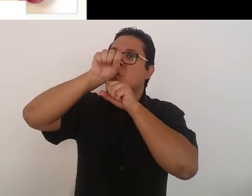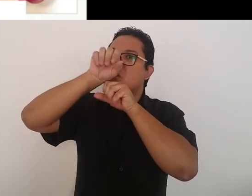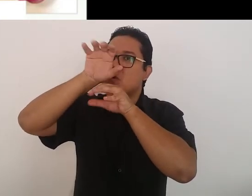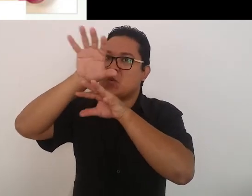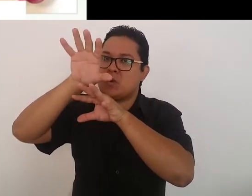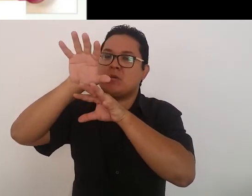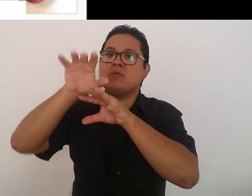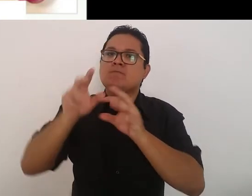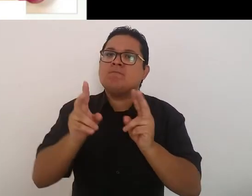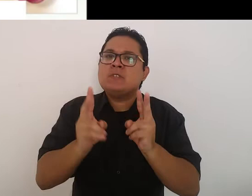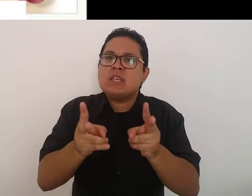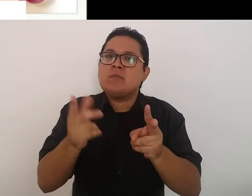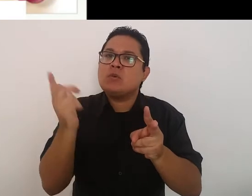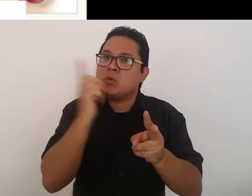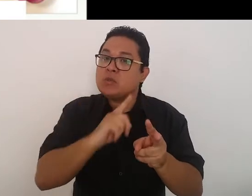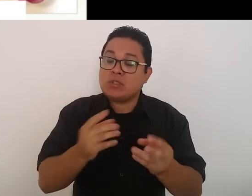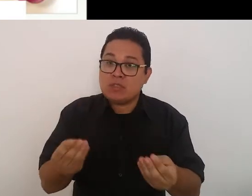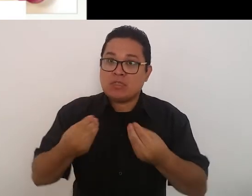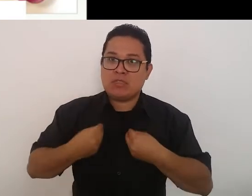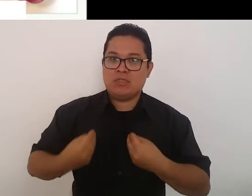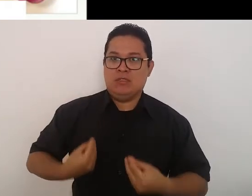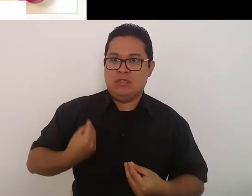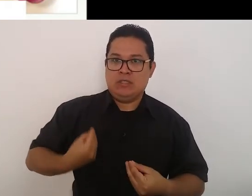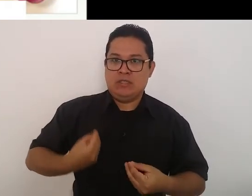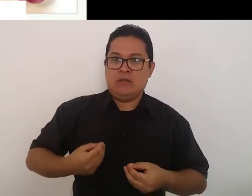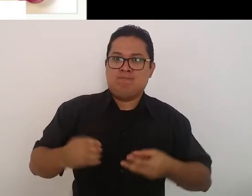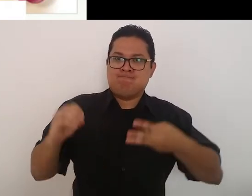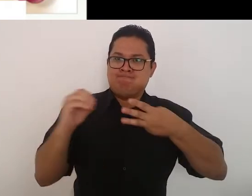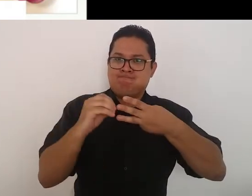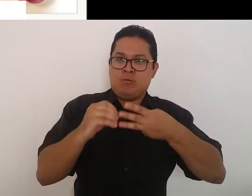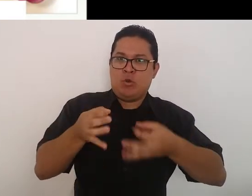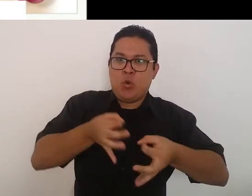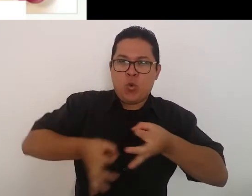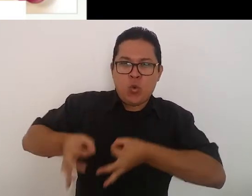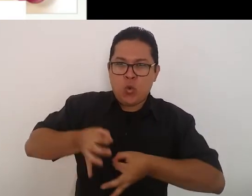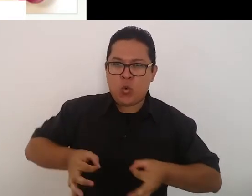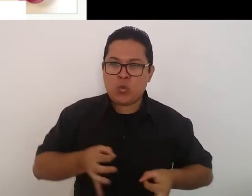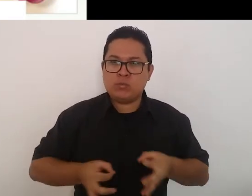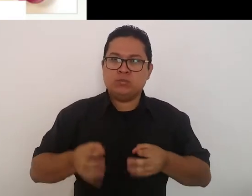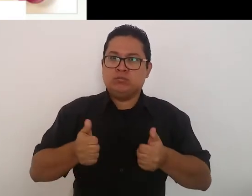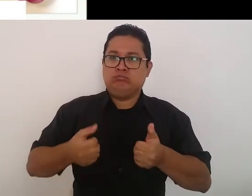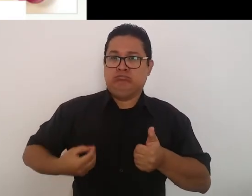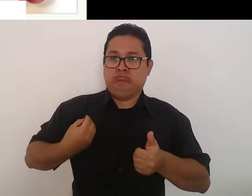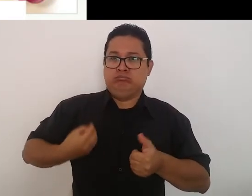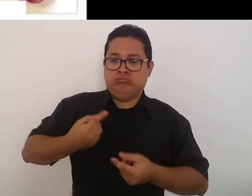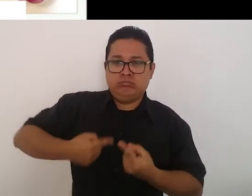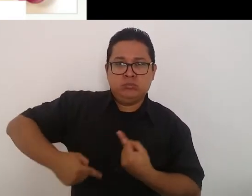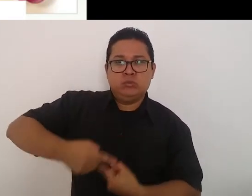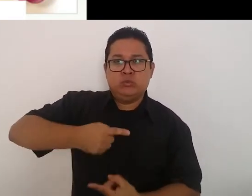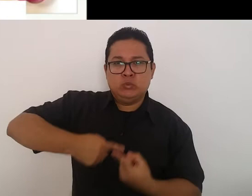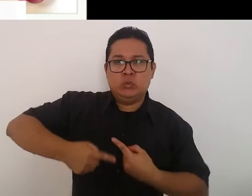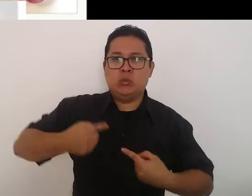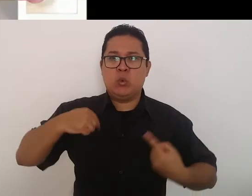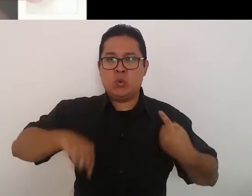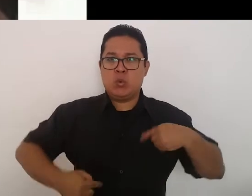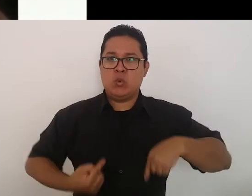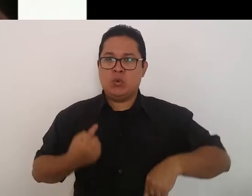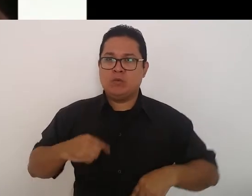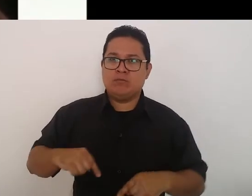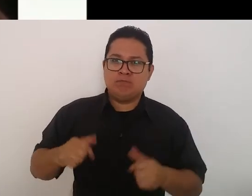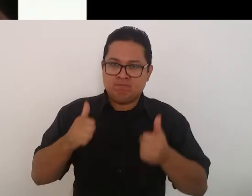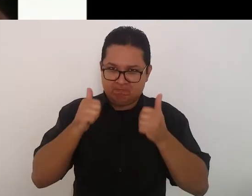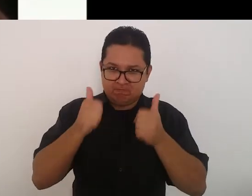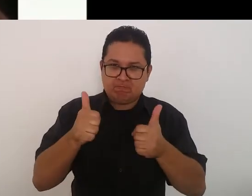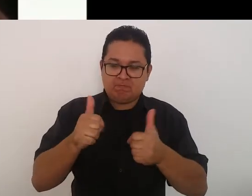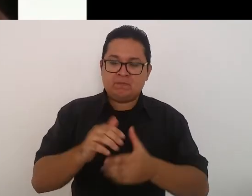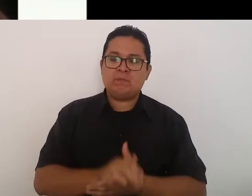suas mitocôndrias vivas, que é para manter as suas células vivas. É isso, tá? Bem simplificadamente, tá? Dá para você entender.